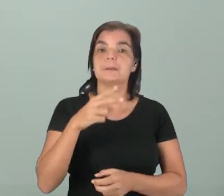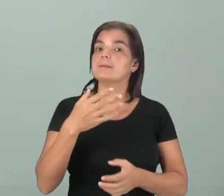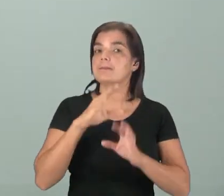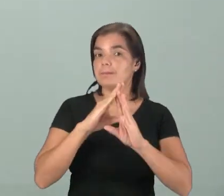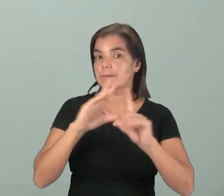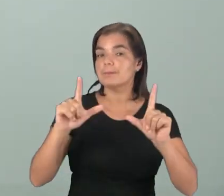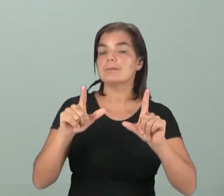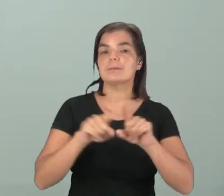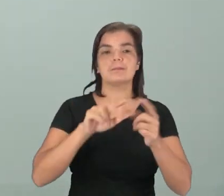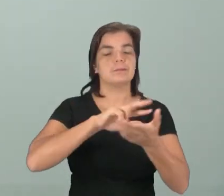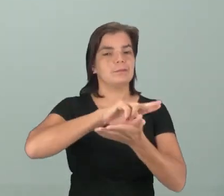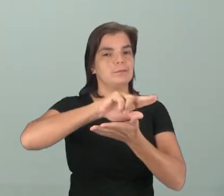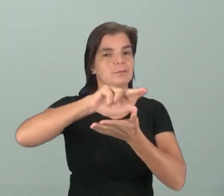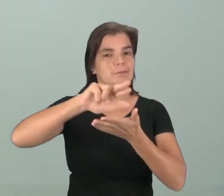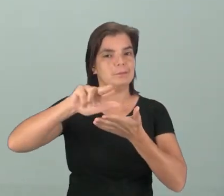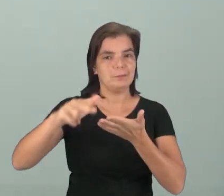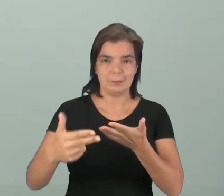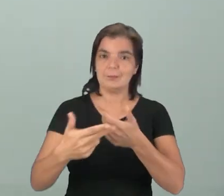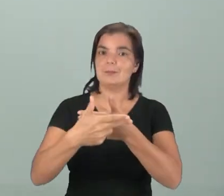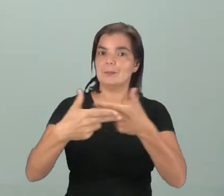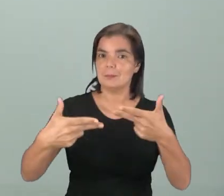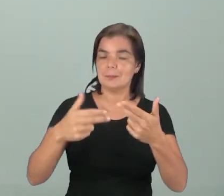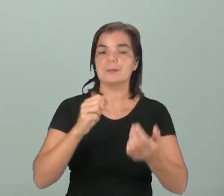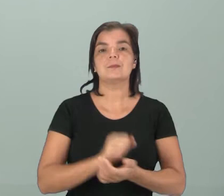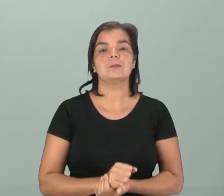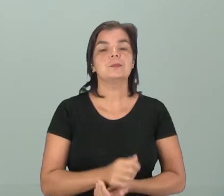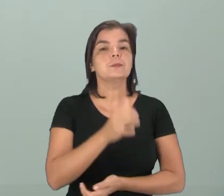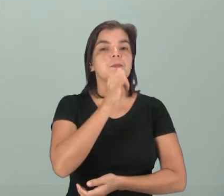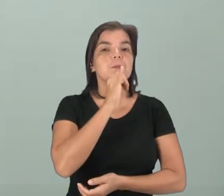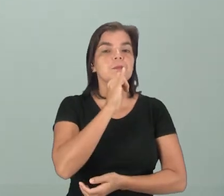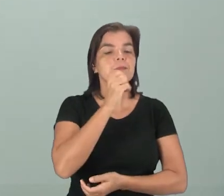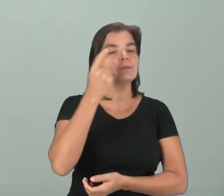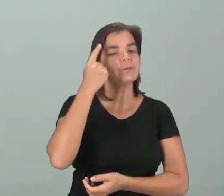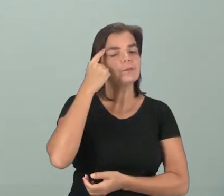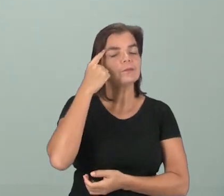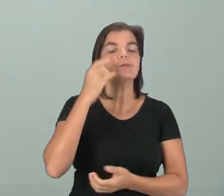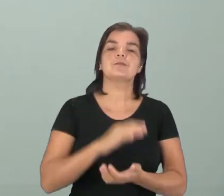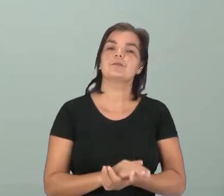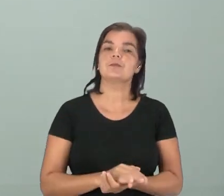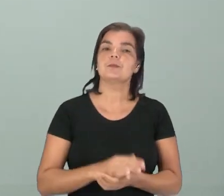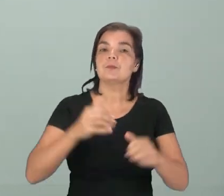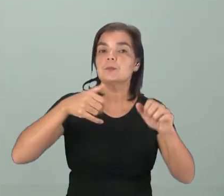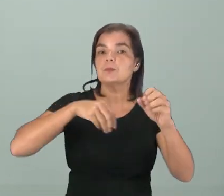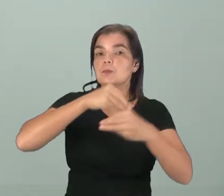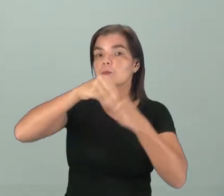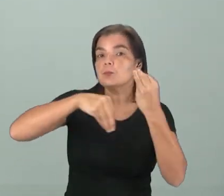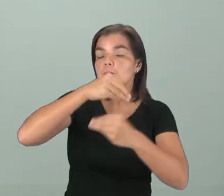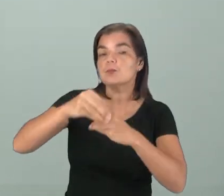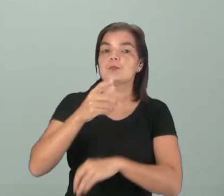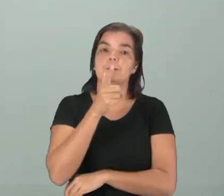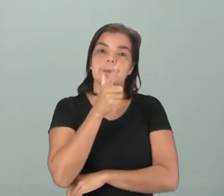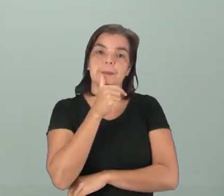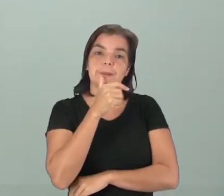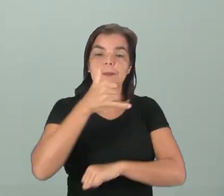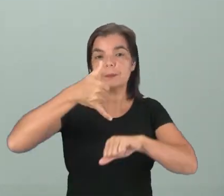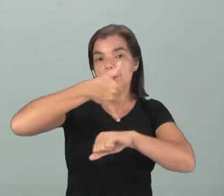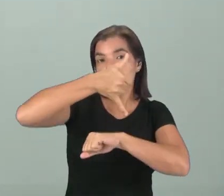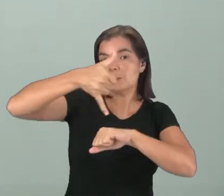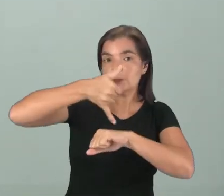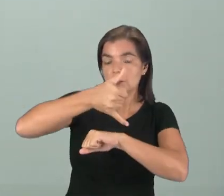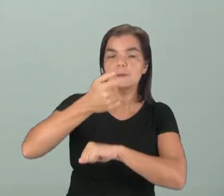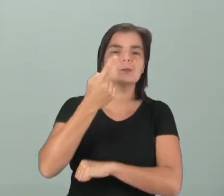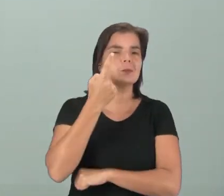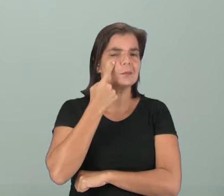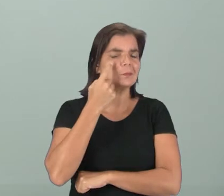distinção bem clara de vários elementos envolvidos. Pensa, por exemplo, na mistura de água e óleo. Água e óleo não se misturam. Se